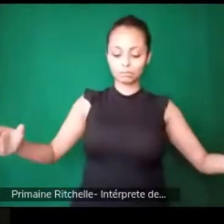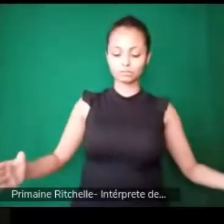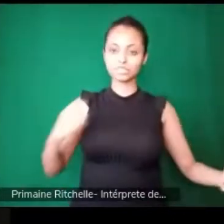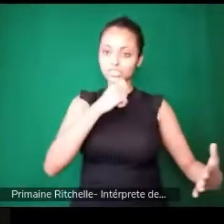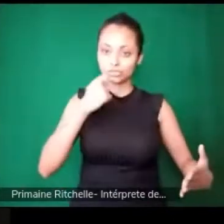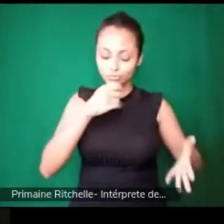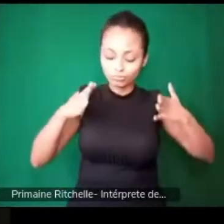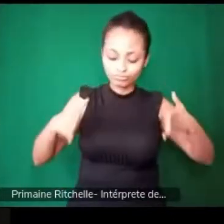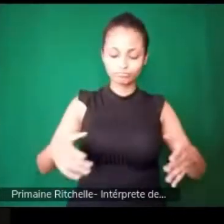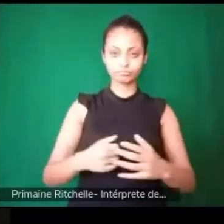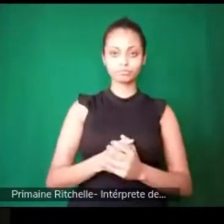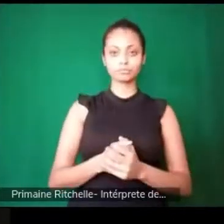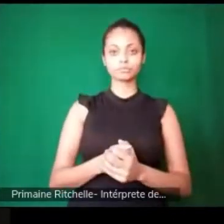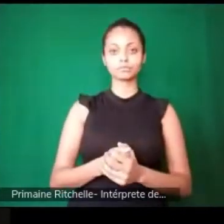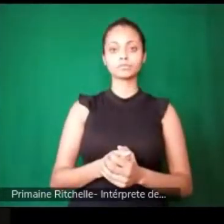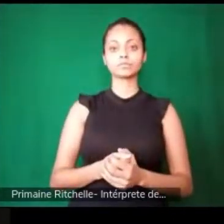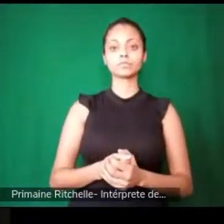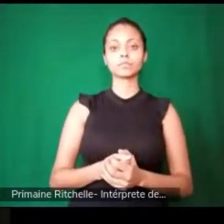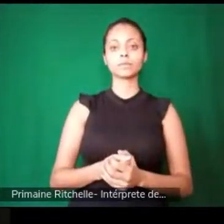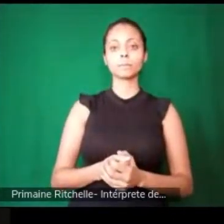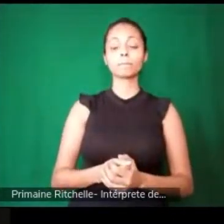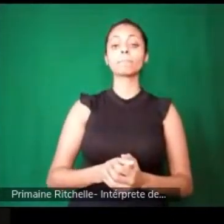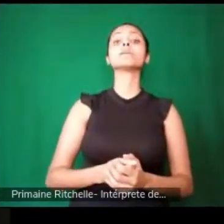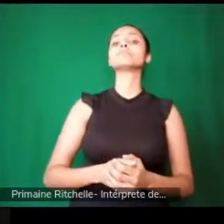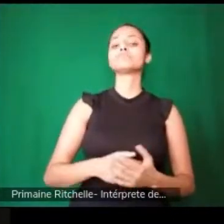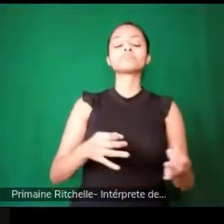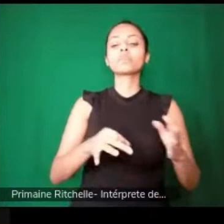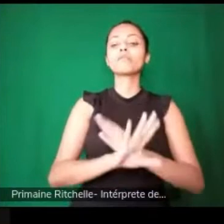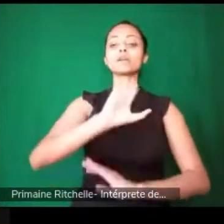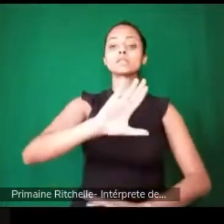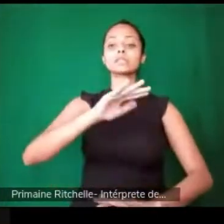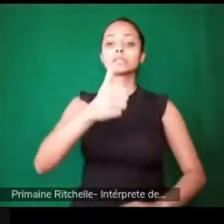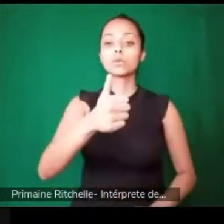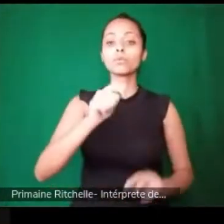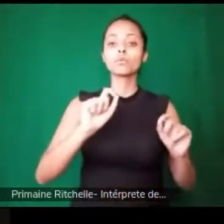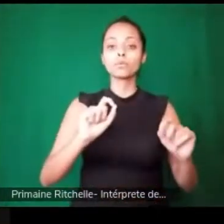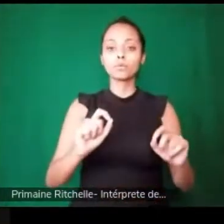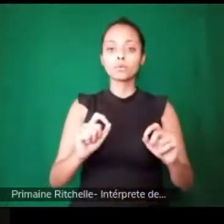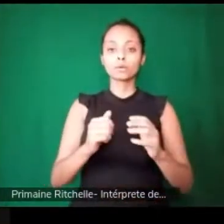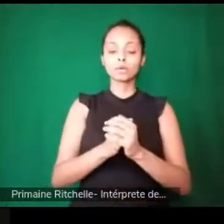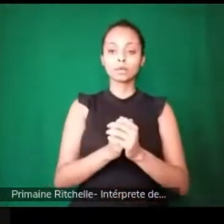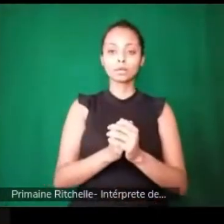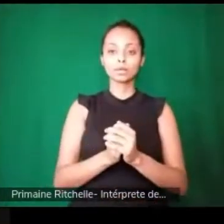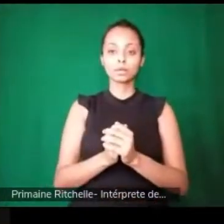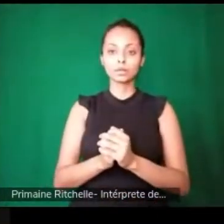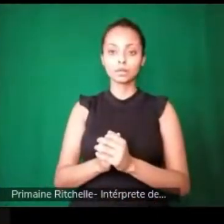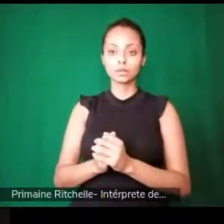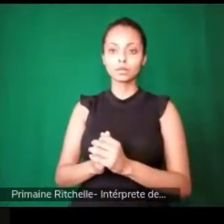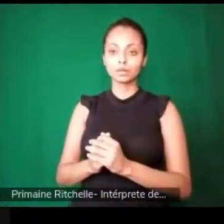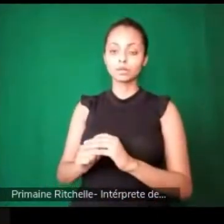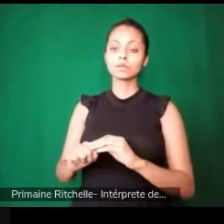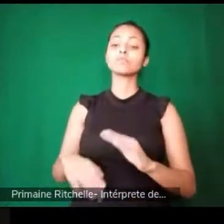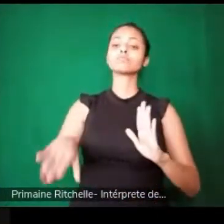E por fim, em relação a C1, ao entrar nas unidades, né, de acordo com a